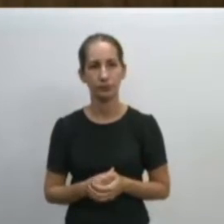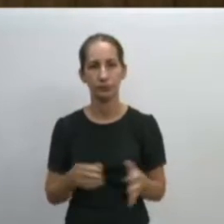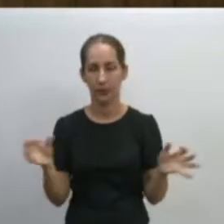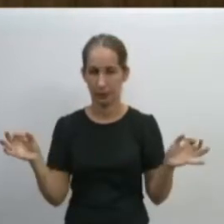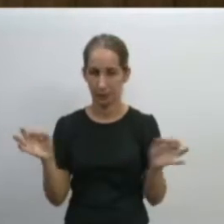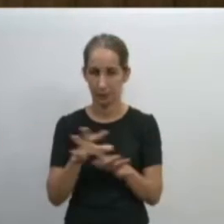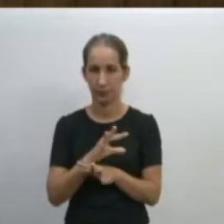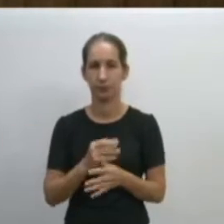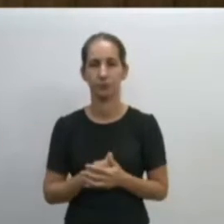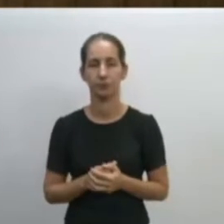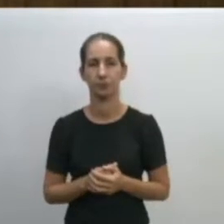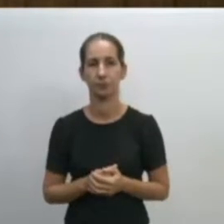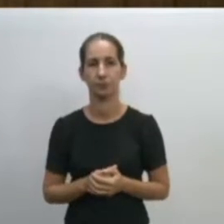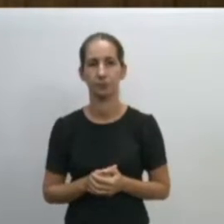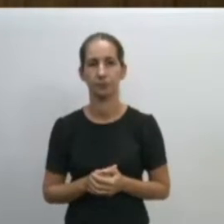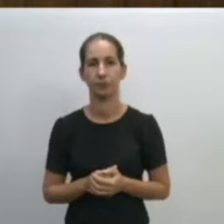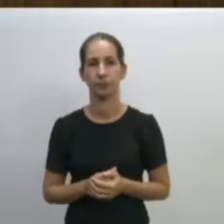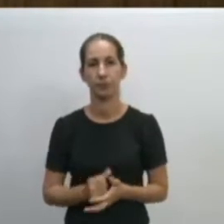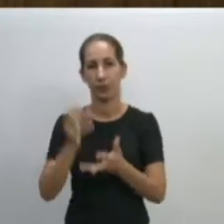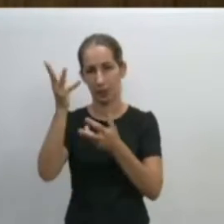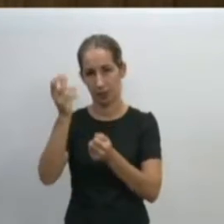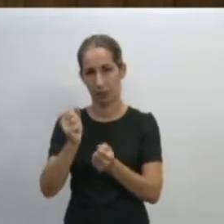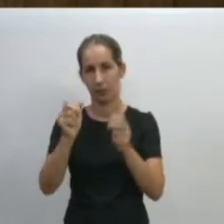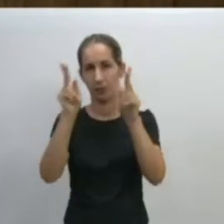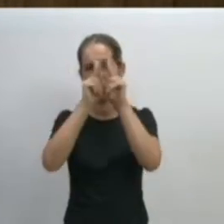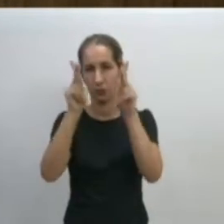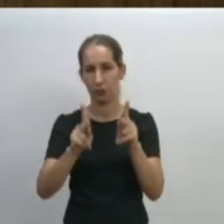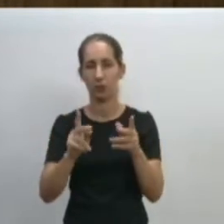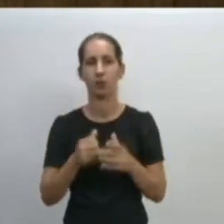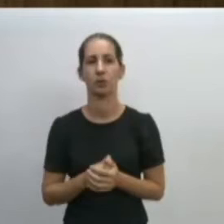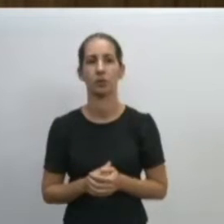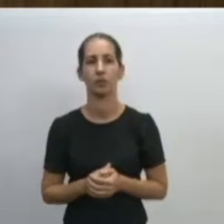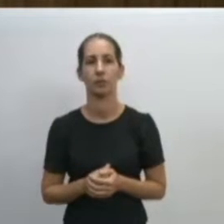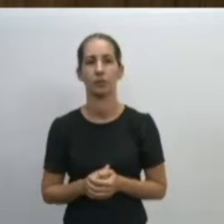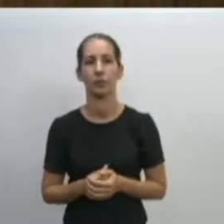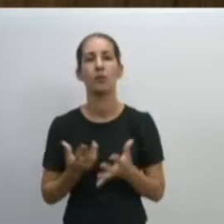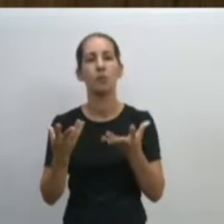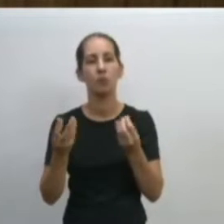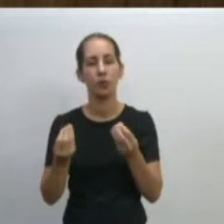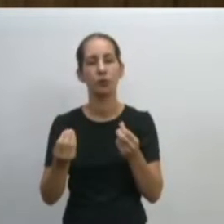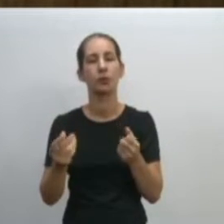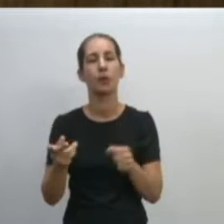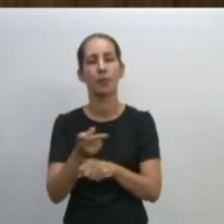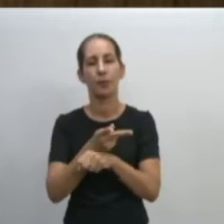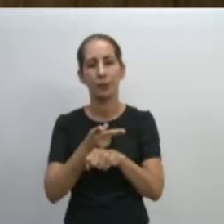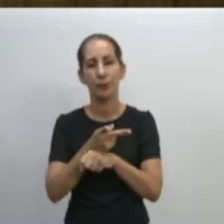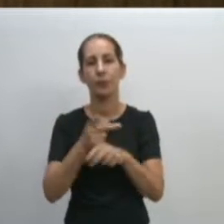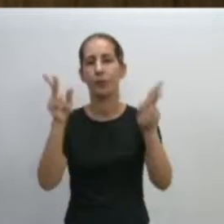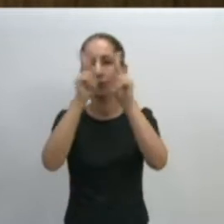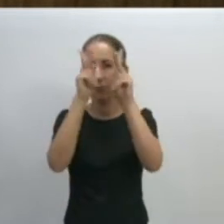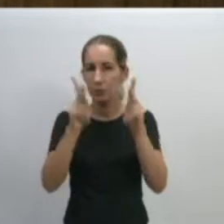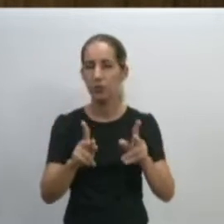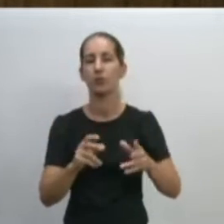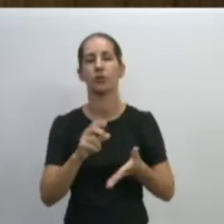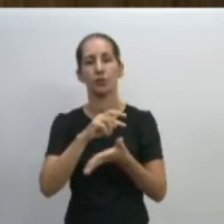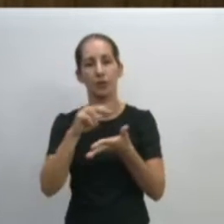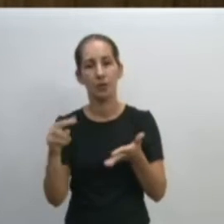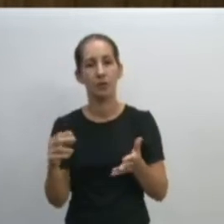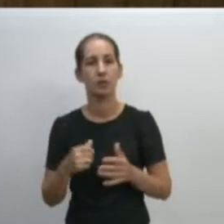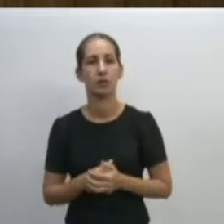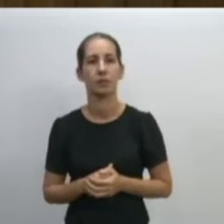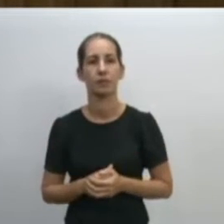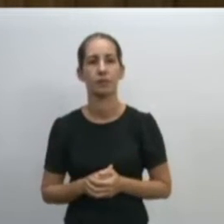encerrou os recebimentos de projetos, né, devido a grandes demandas de projetos, muitas vezes